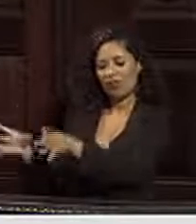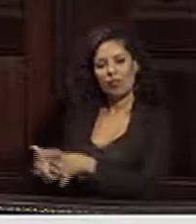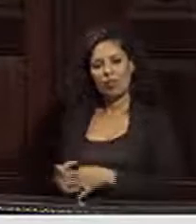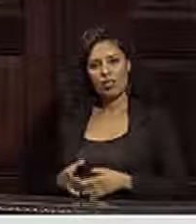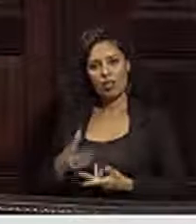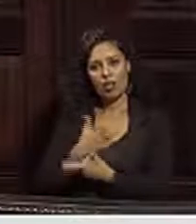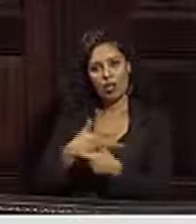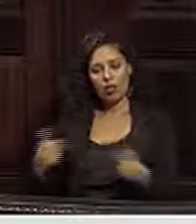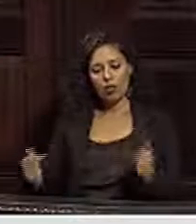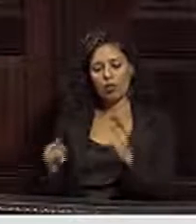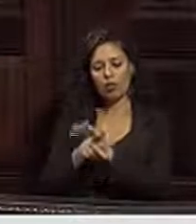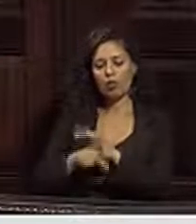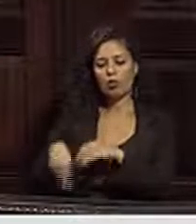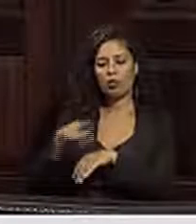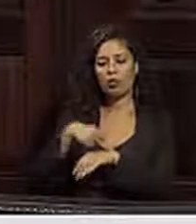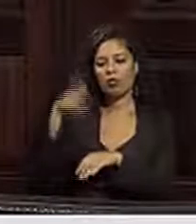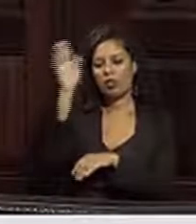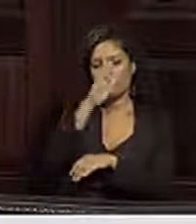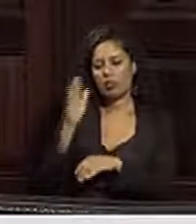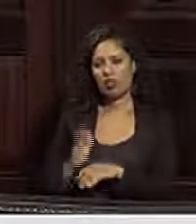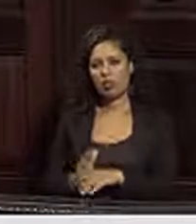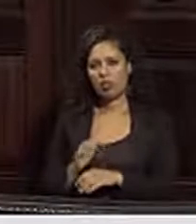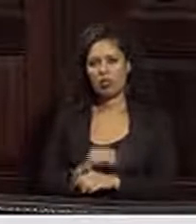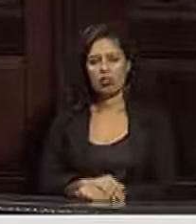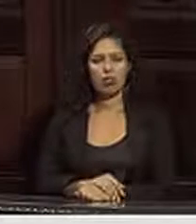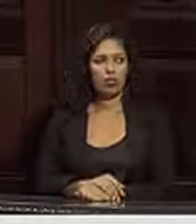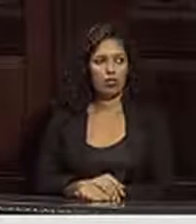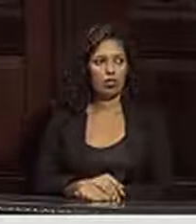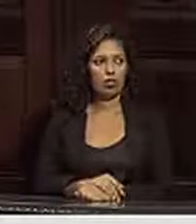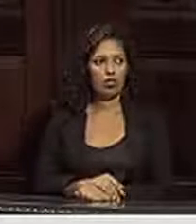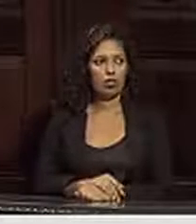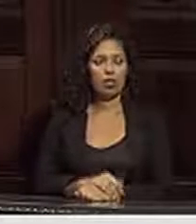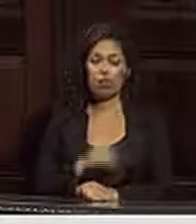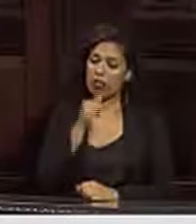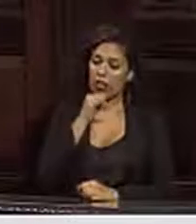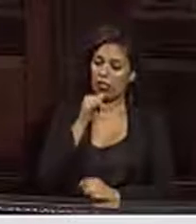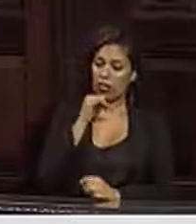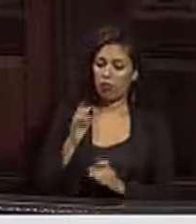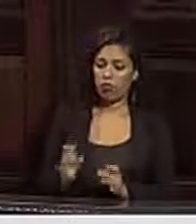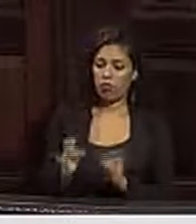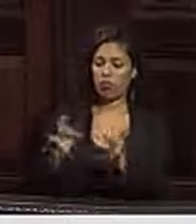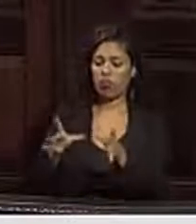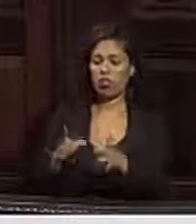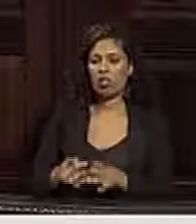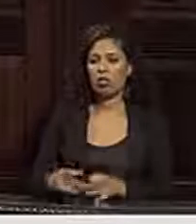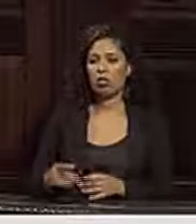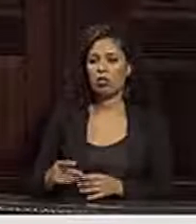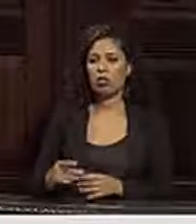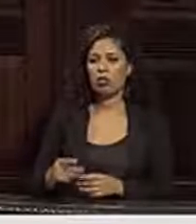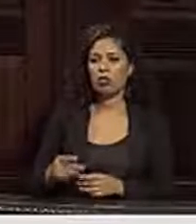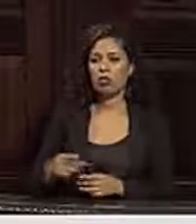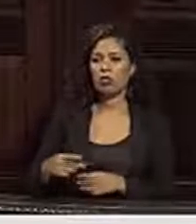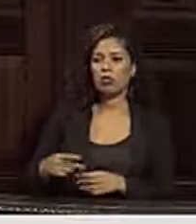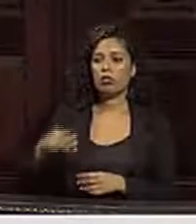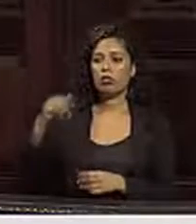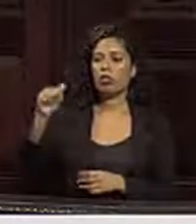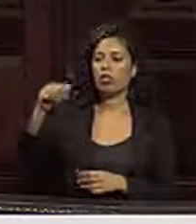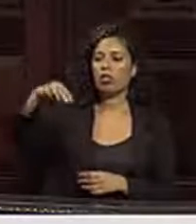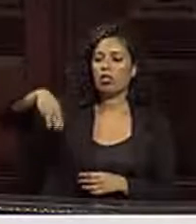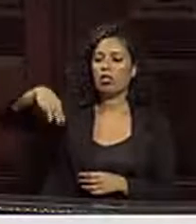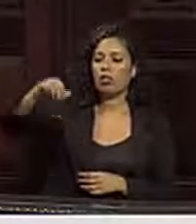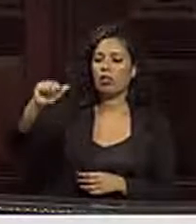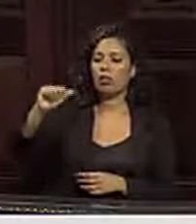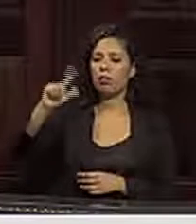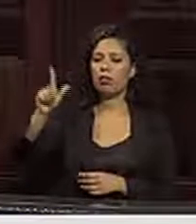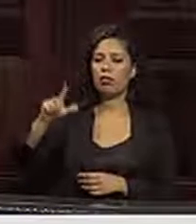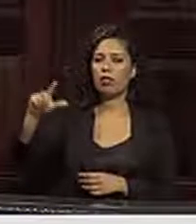foi colocado em pauta, para vender a Amazônia, vender as nossas riquezas que estão